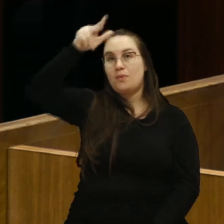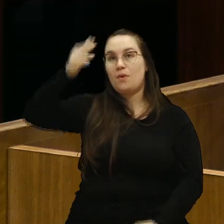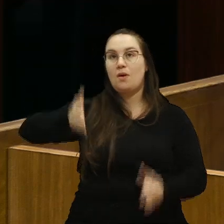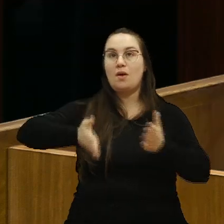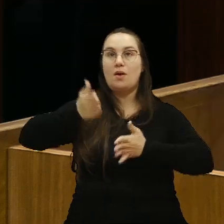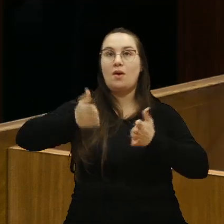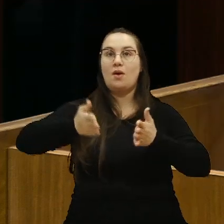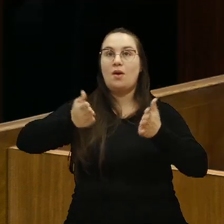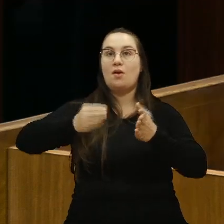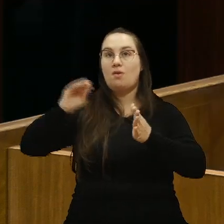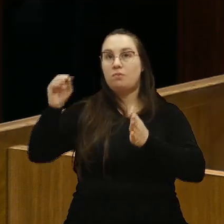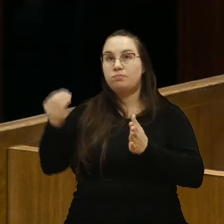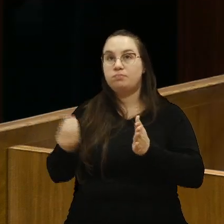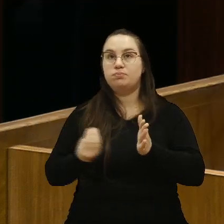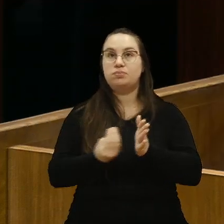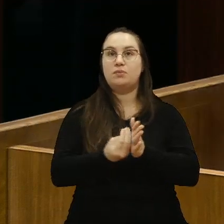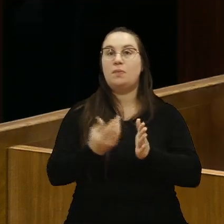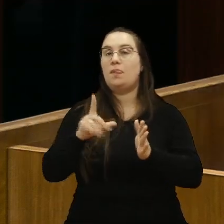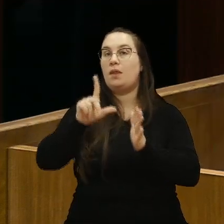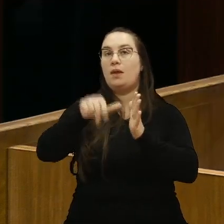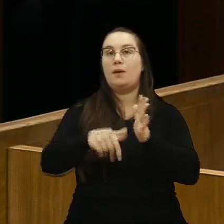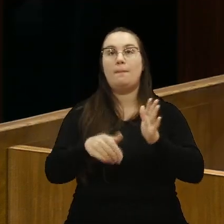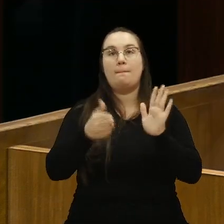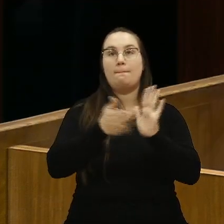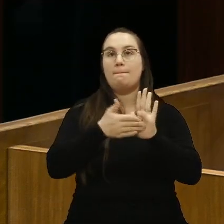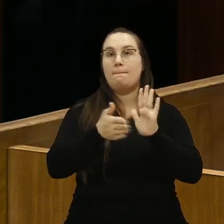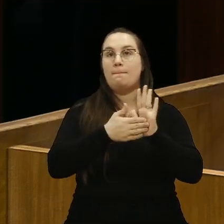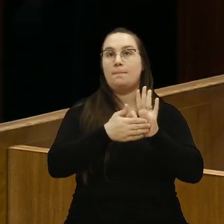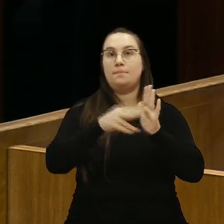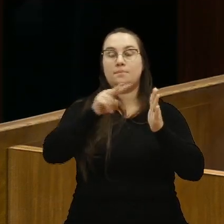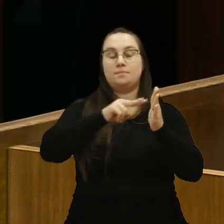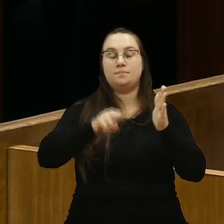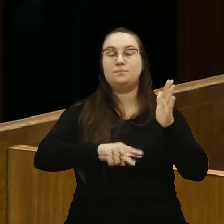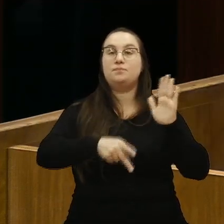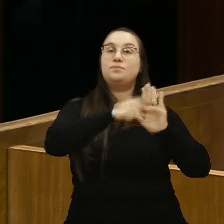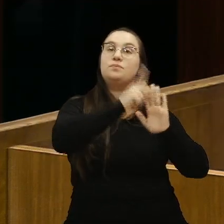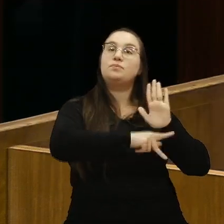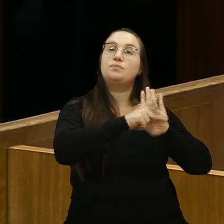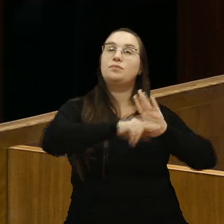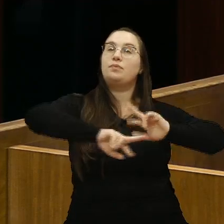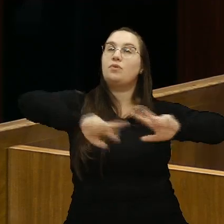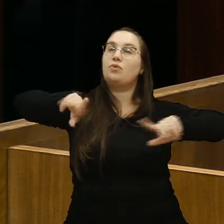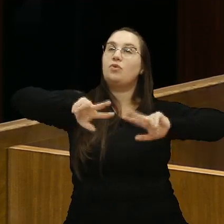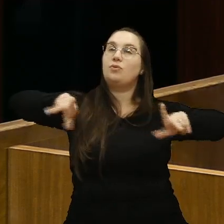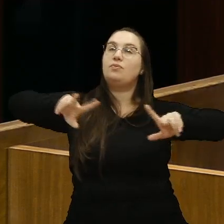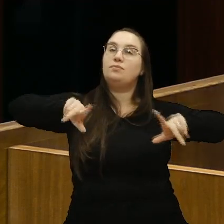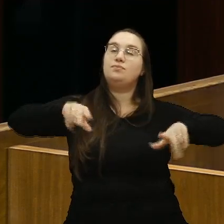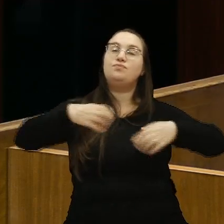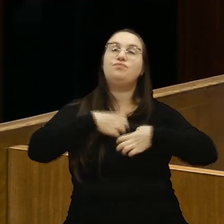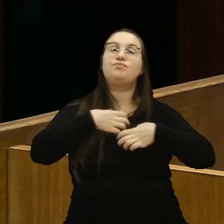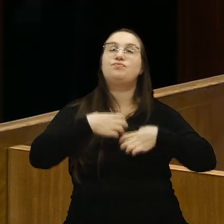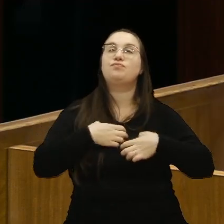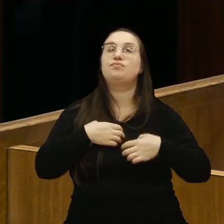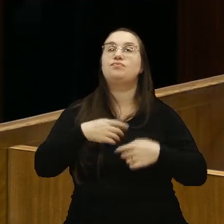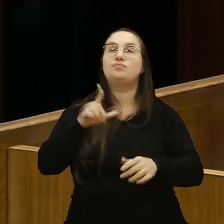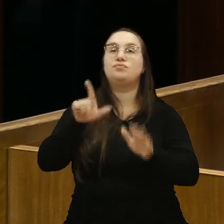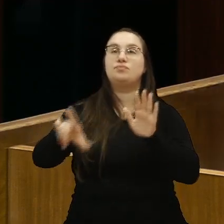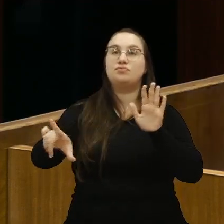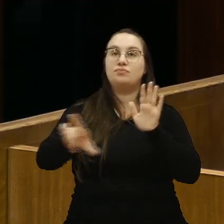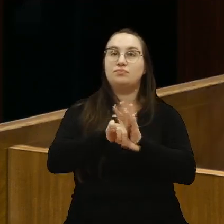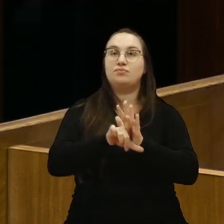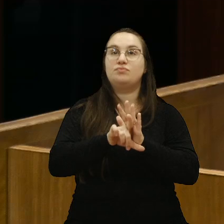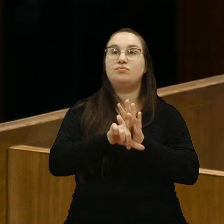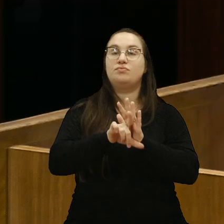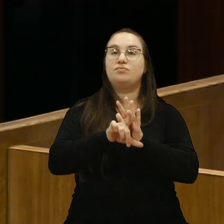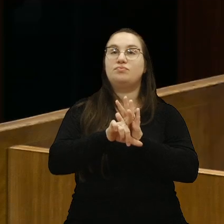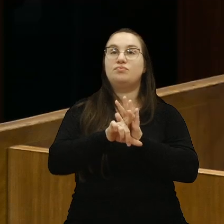de implantação disso. As outras emendas já diz no projeto, de diversas maneiras, sobre a lei da proteção de dados e